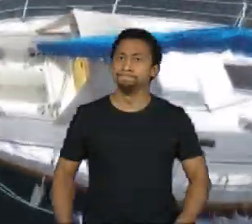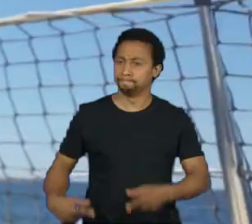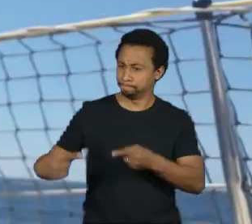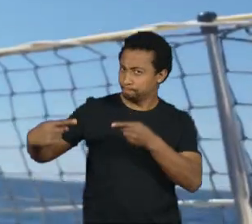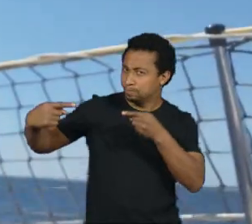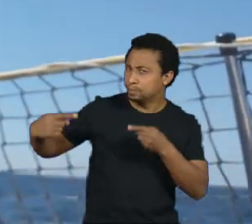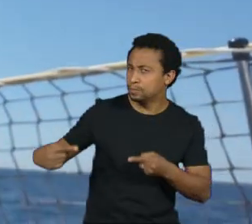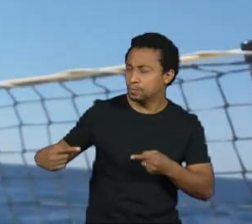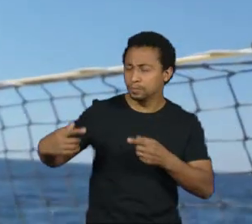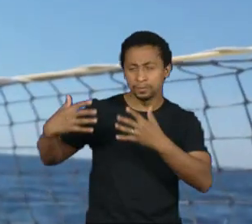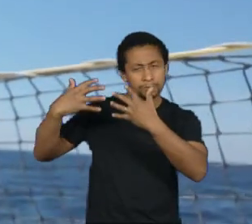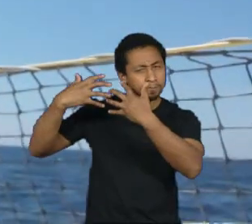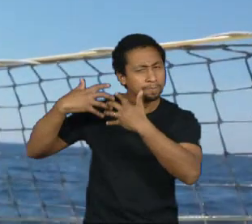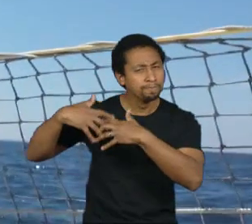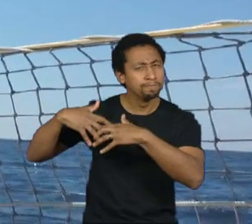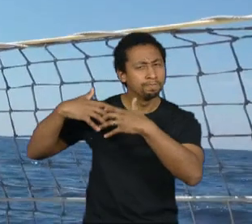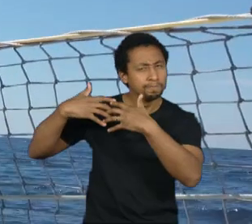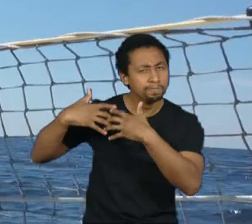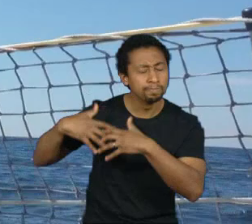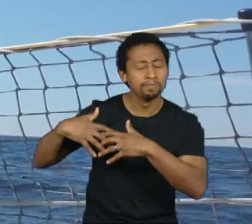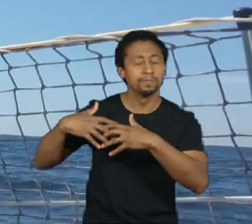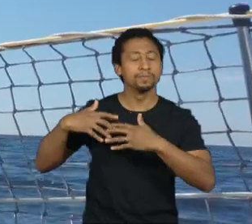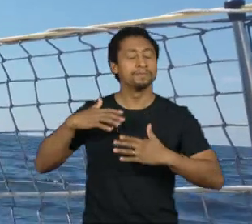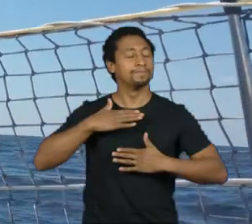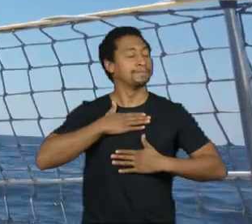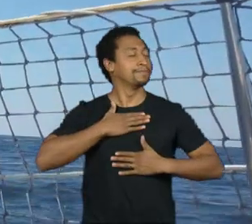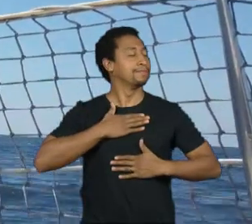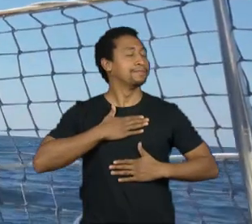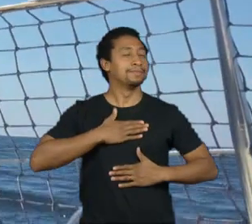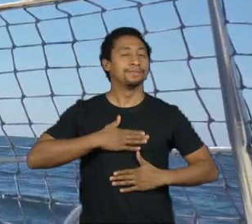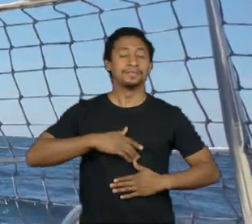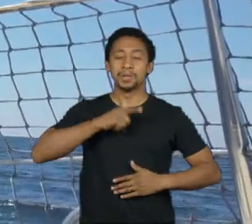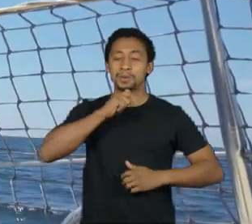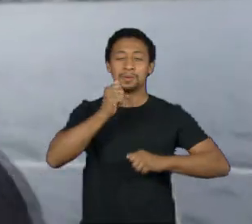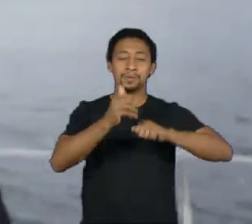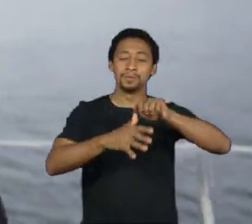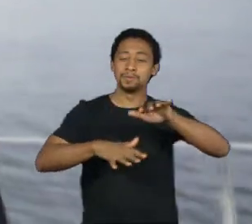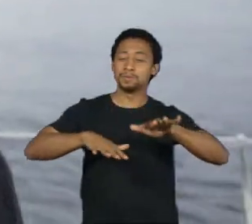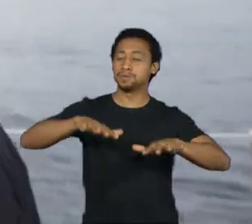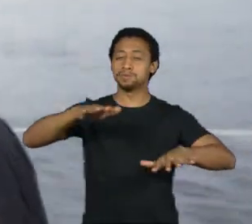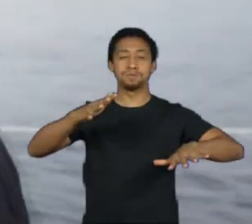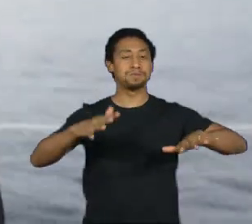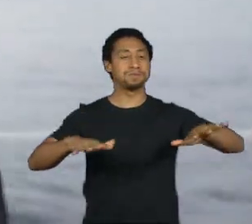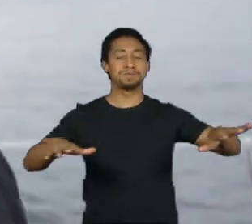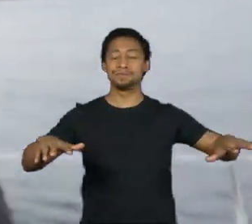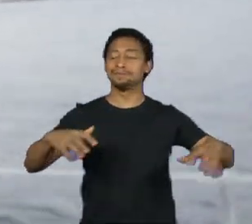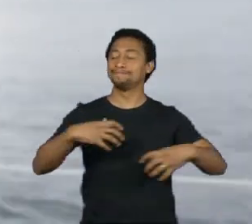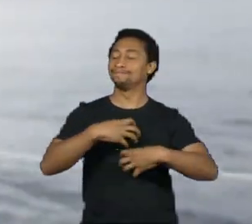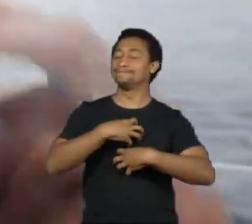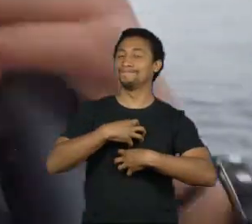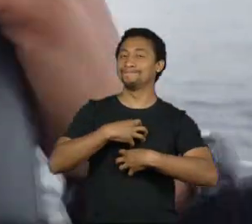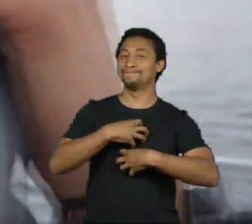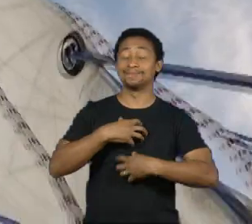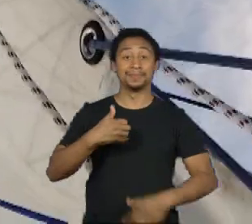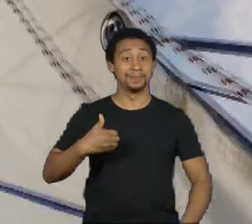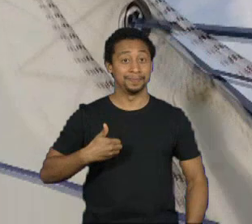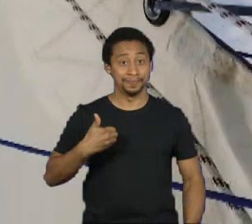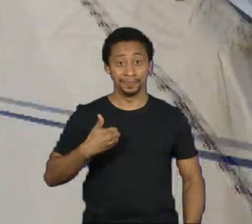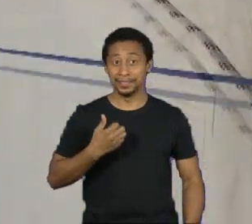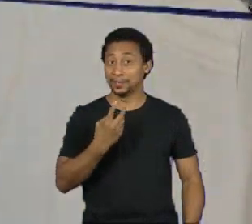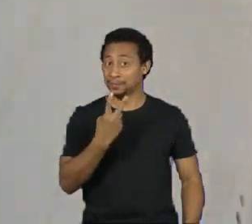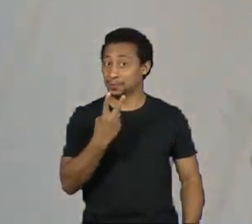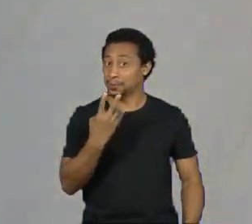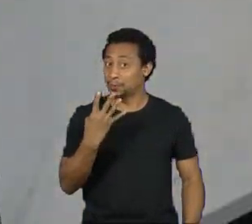Desafios, reflexões e a plenitude que só o mar pode oferecer. Aos 24 anos, a bordo de um veleiro